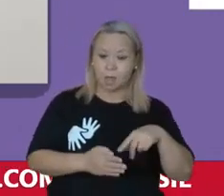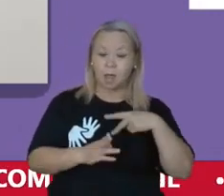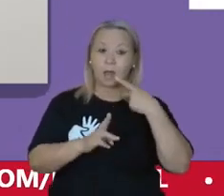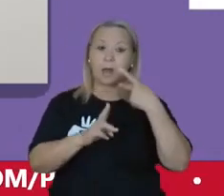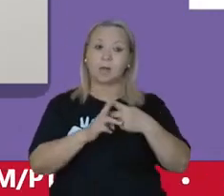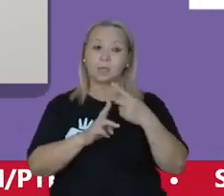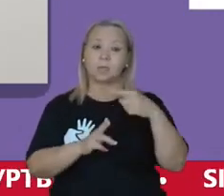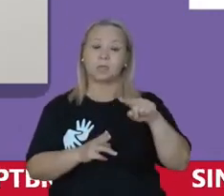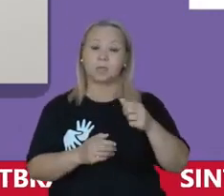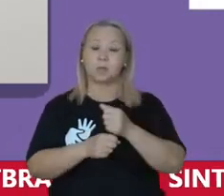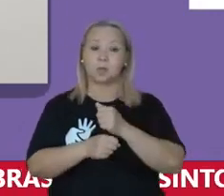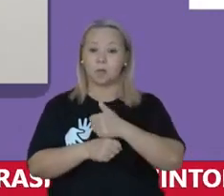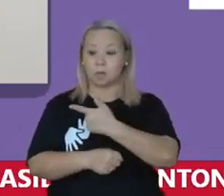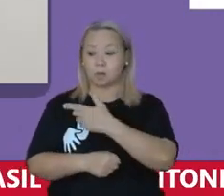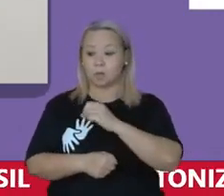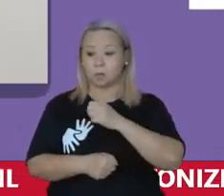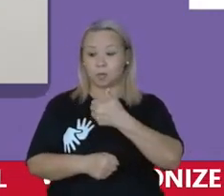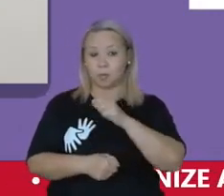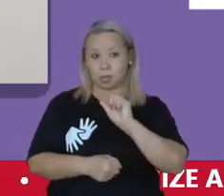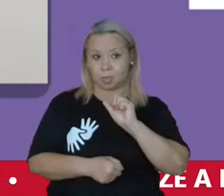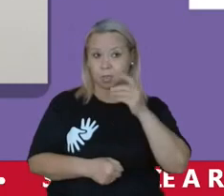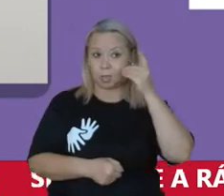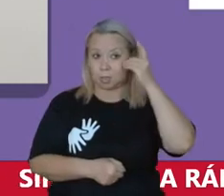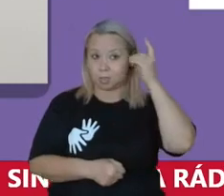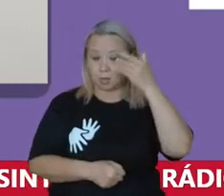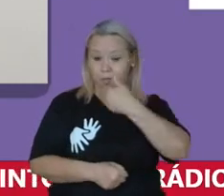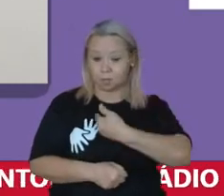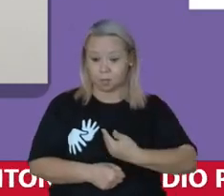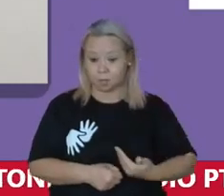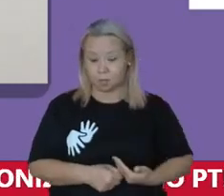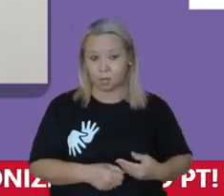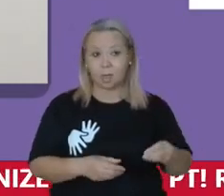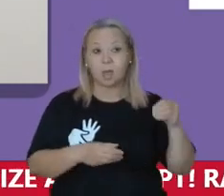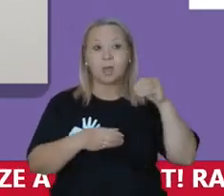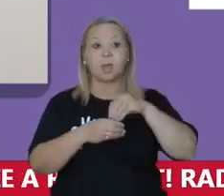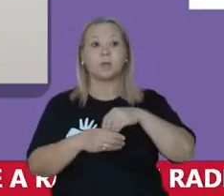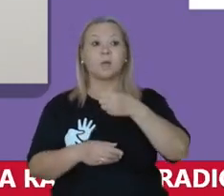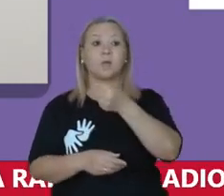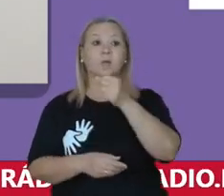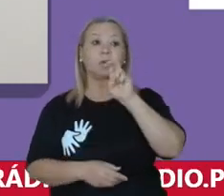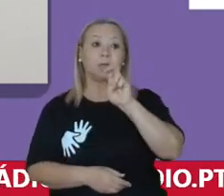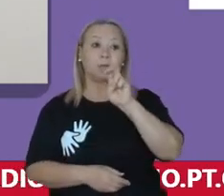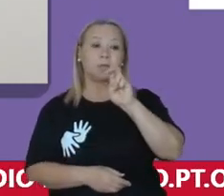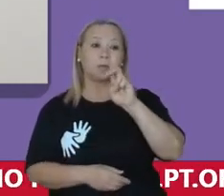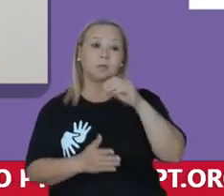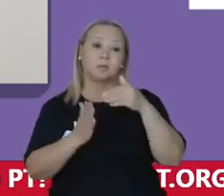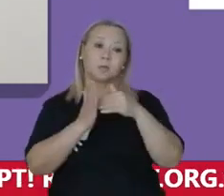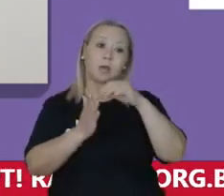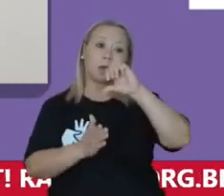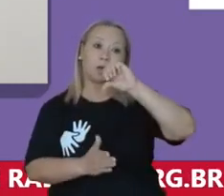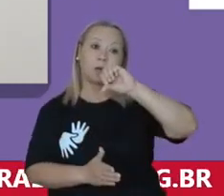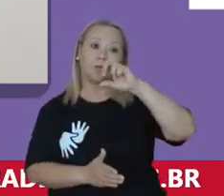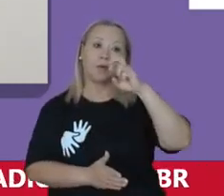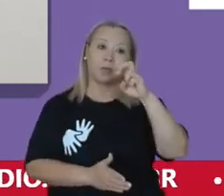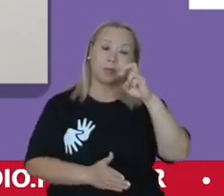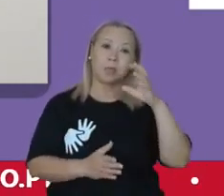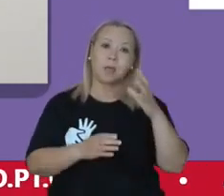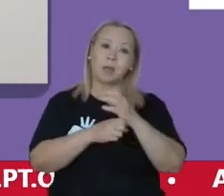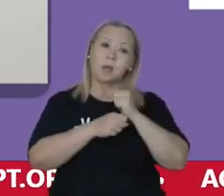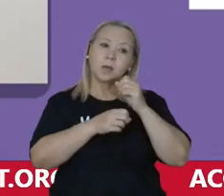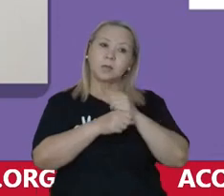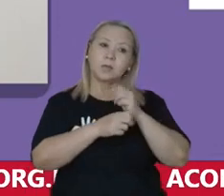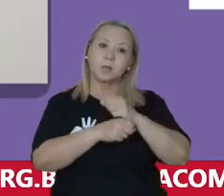em 2015, no governo Dilma, se introduziu a fórmula do 85-95. Então, quando se